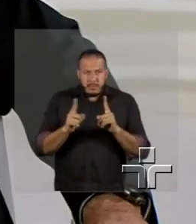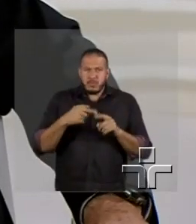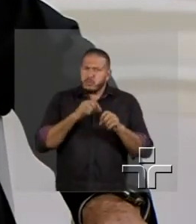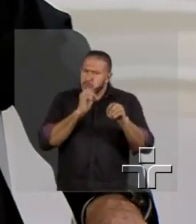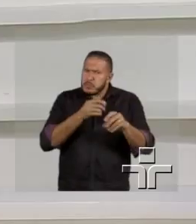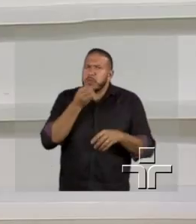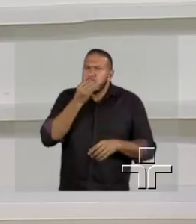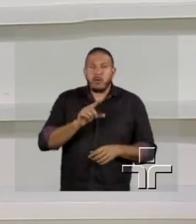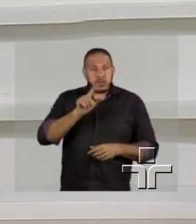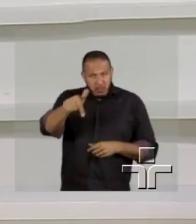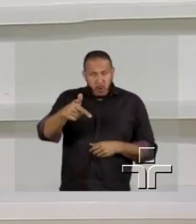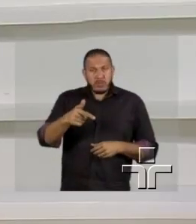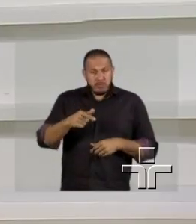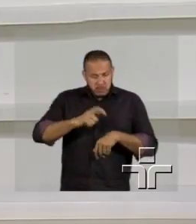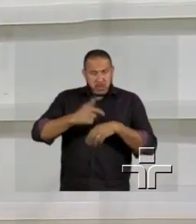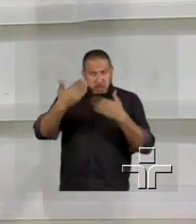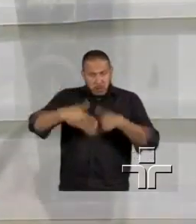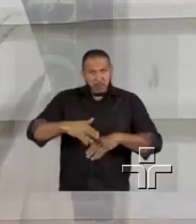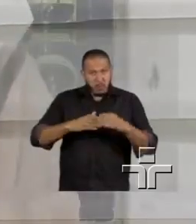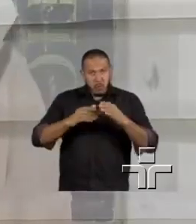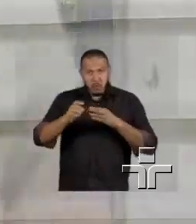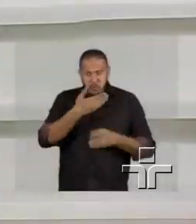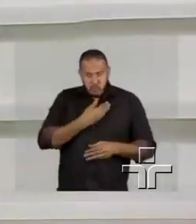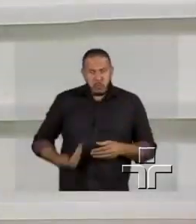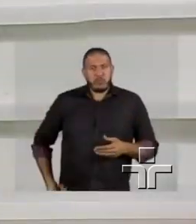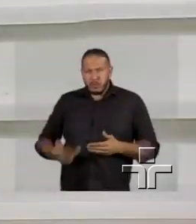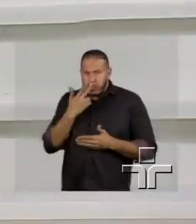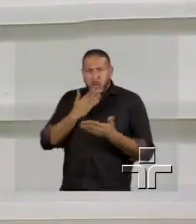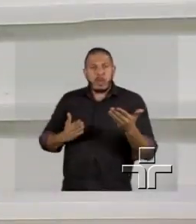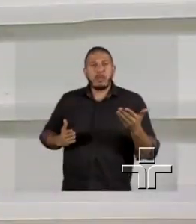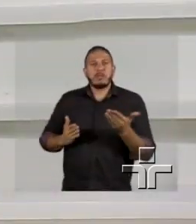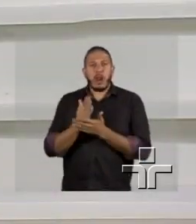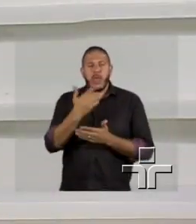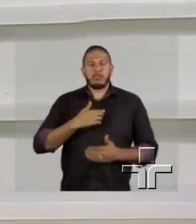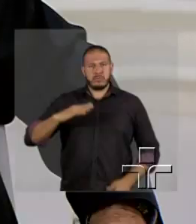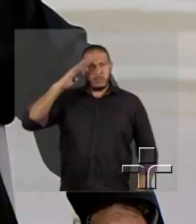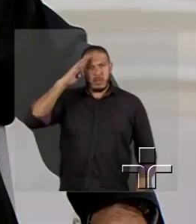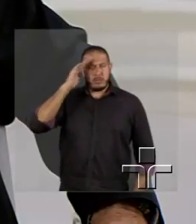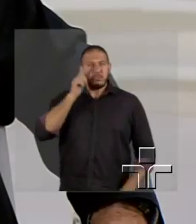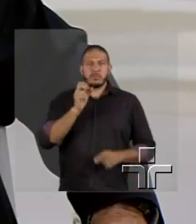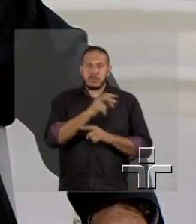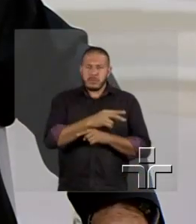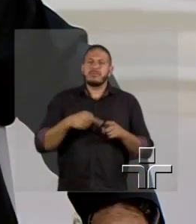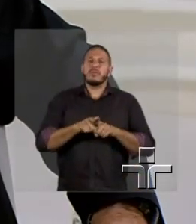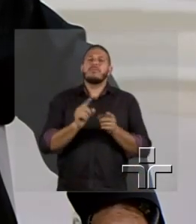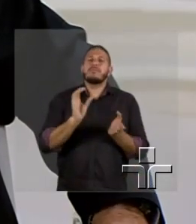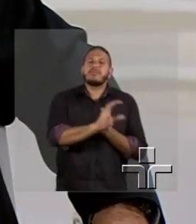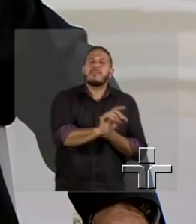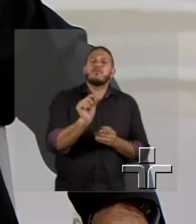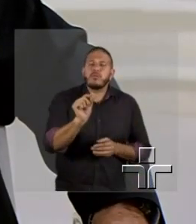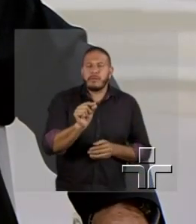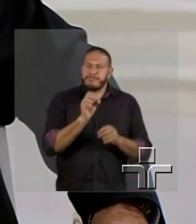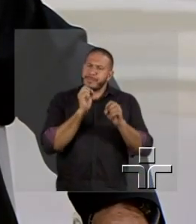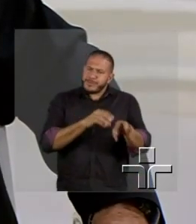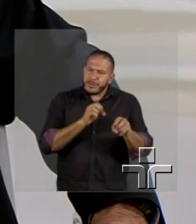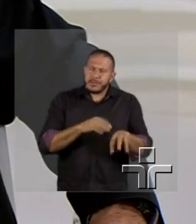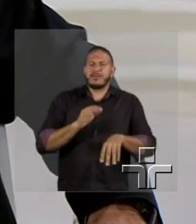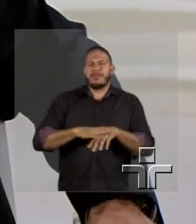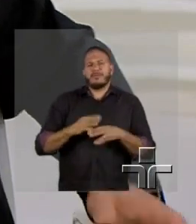né? Então, o problema não... E quando eu era criança, eu estudei até com bolsa de estudo